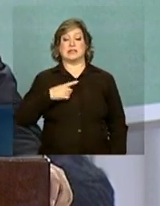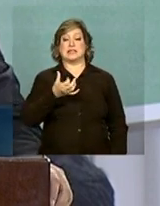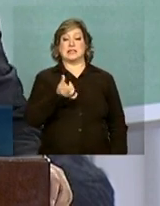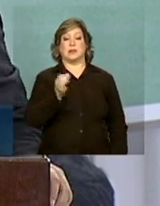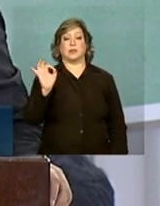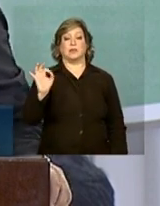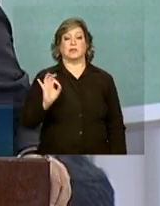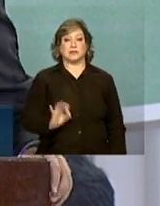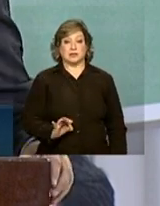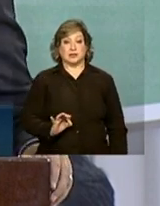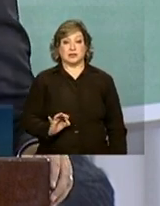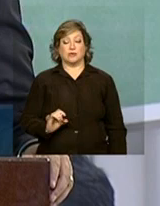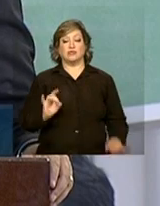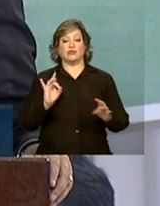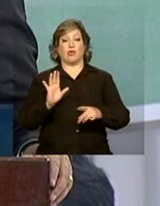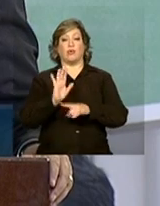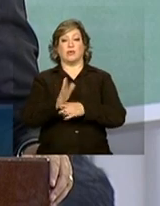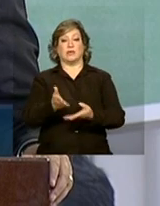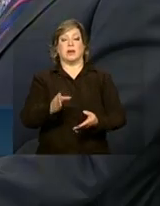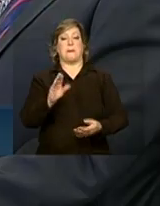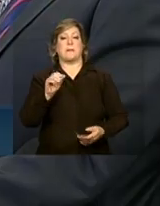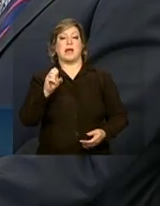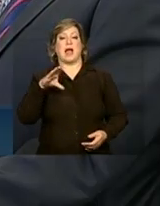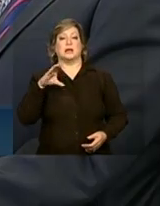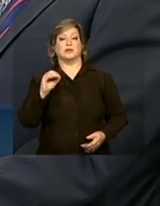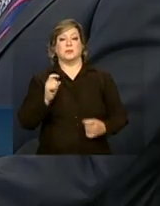6% de cobertura de atenção básica.